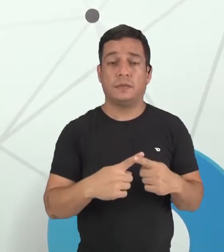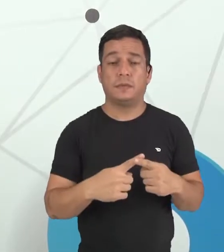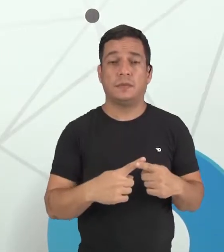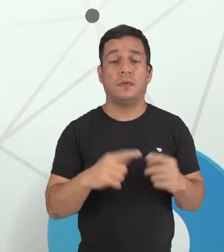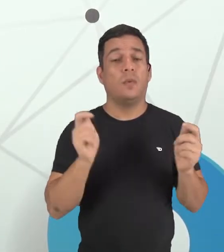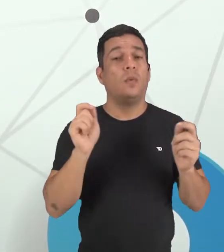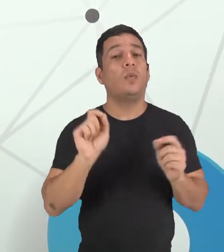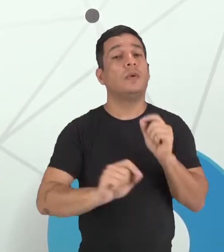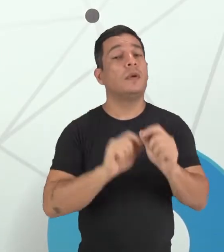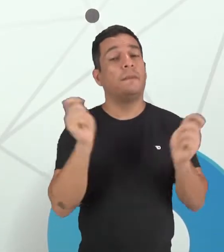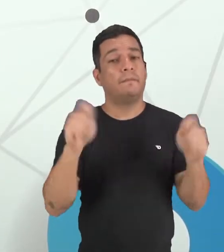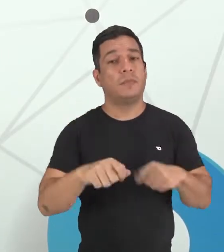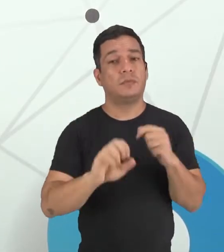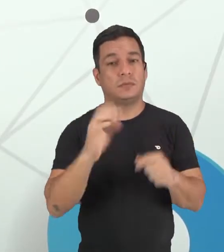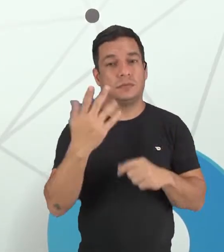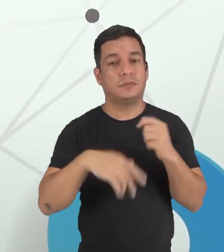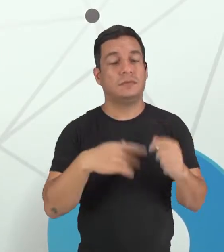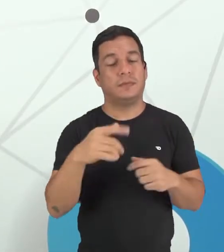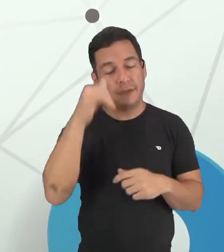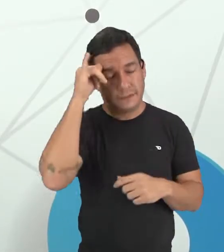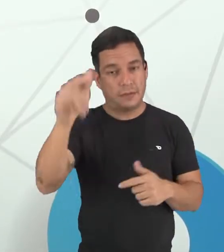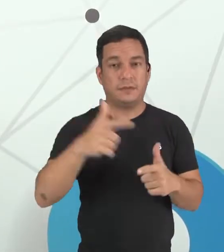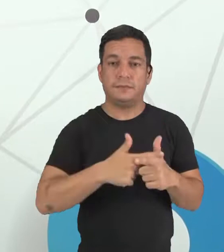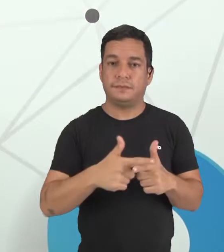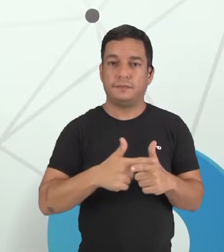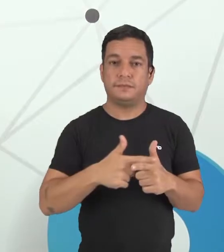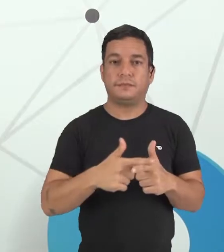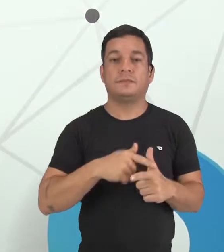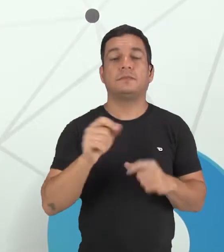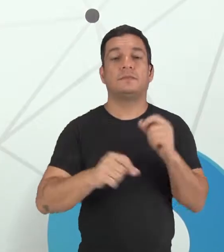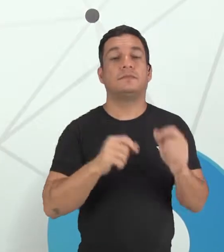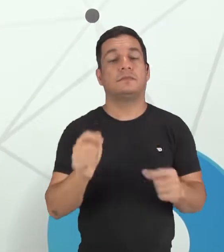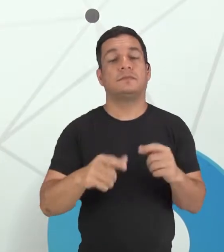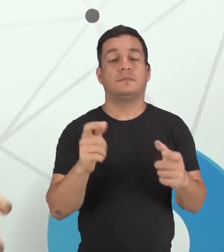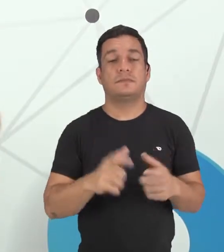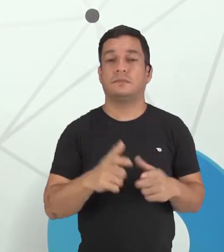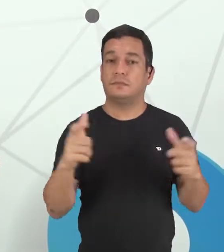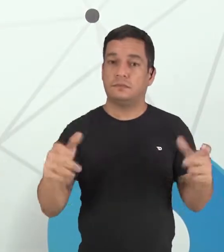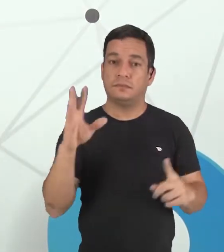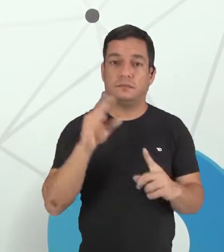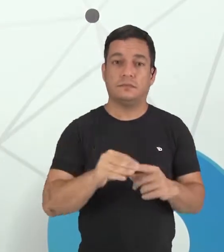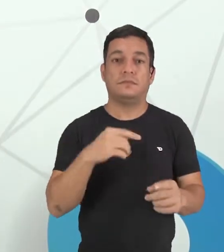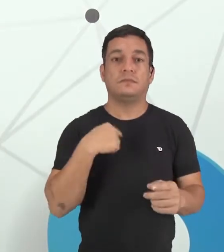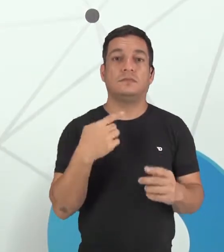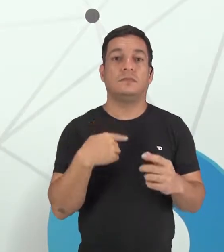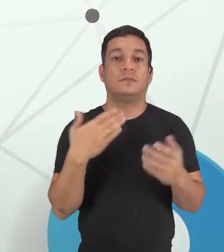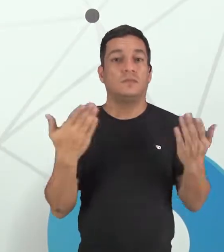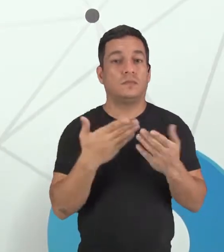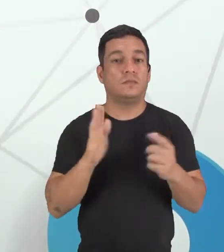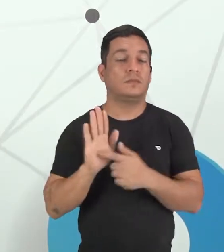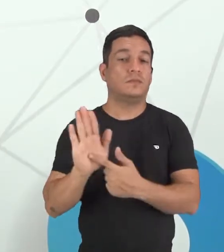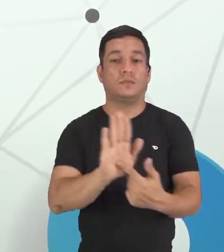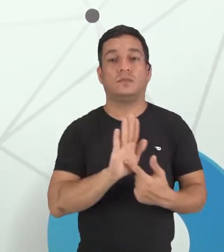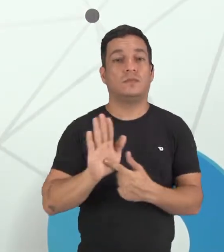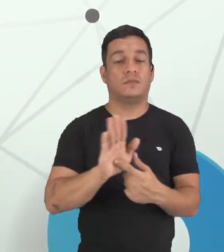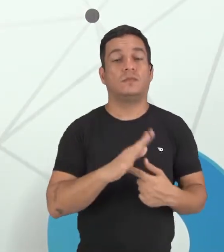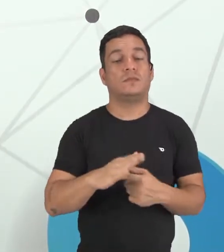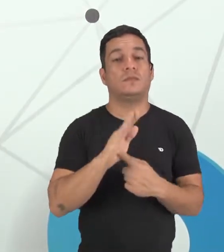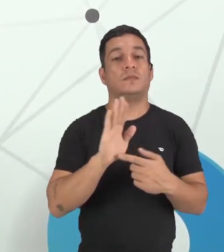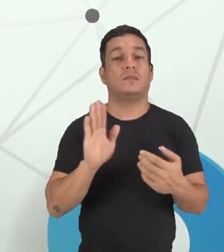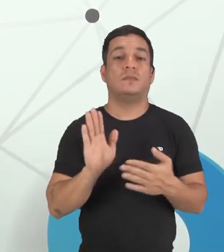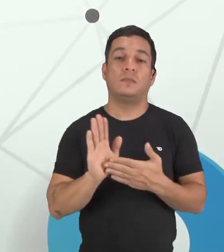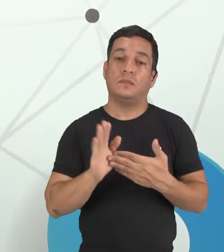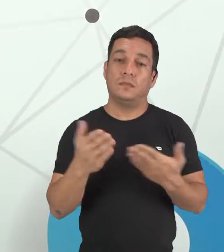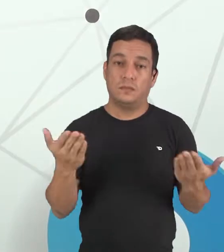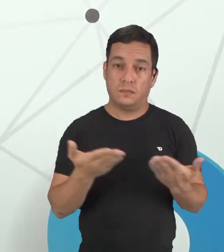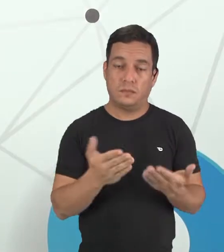e o que pode ser feito para atuar no problema são os maiores objetivos que nós trouxemos para você